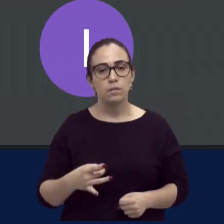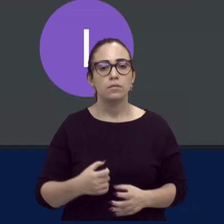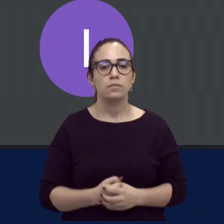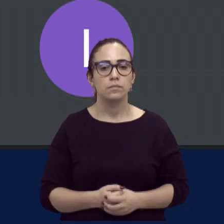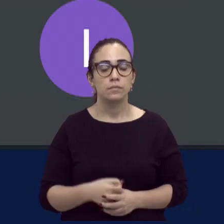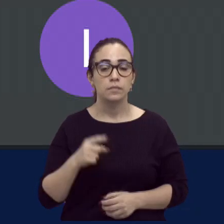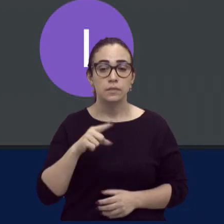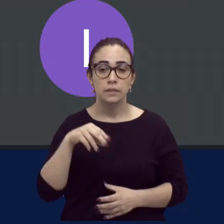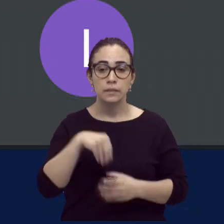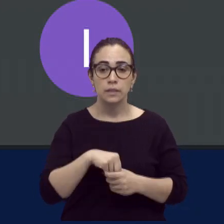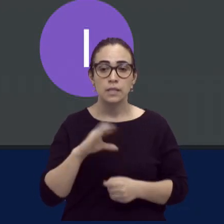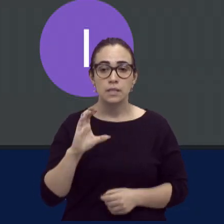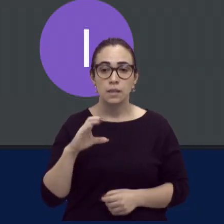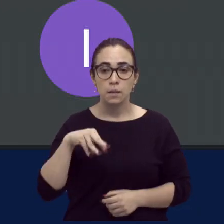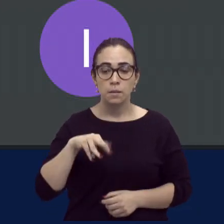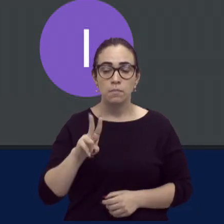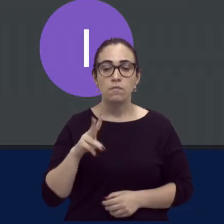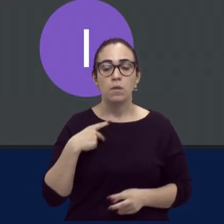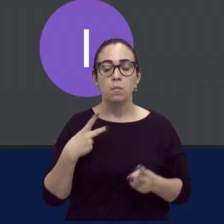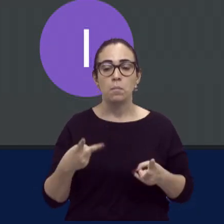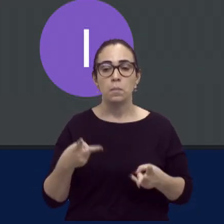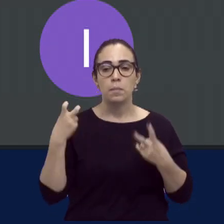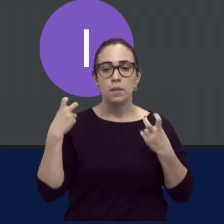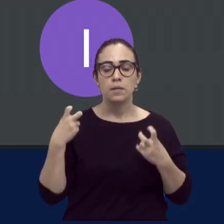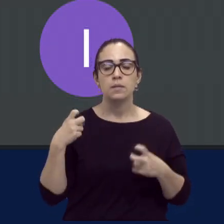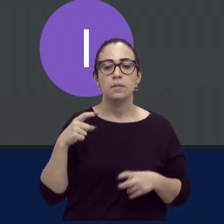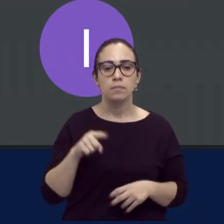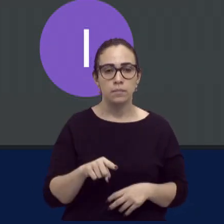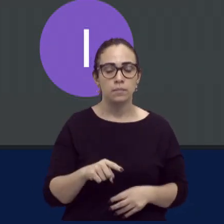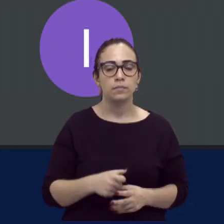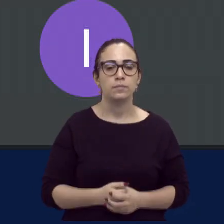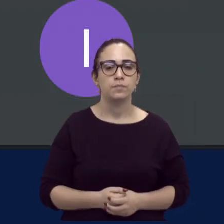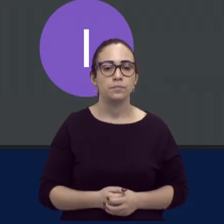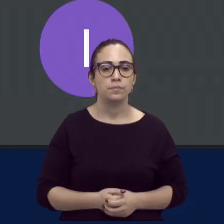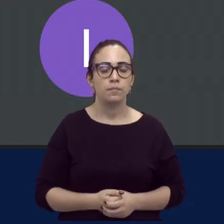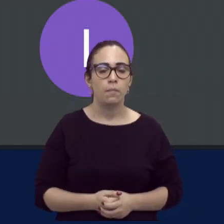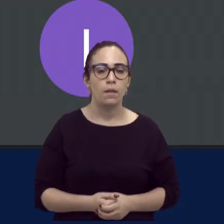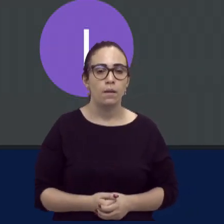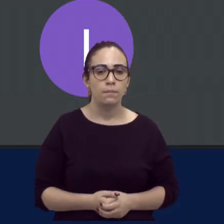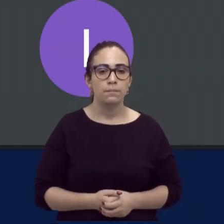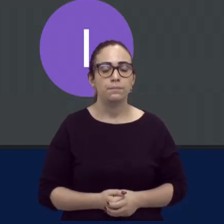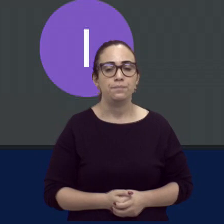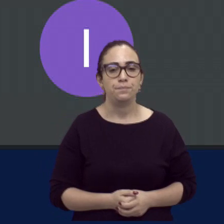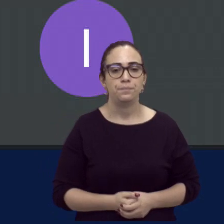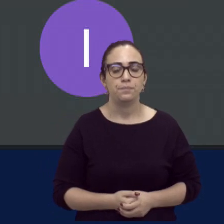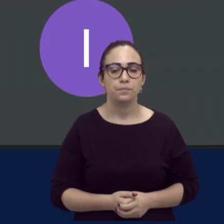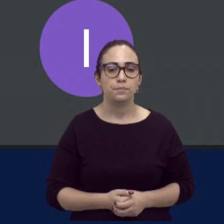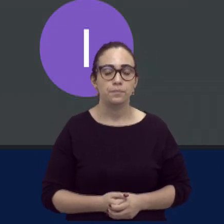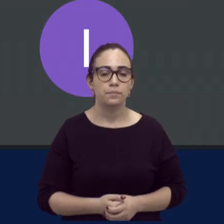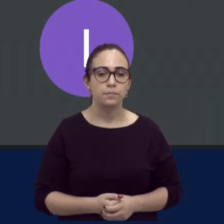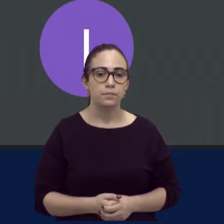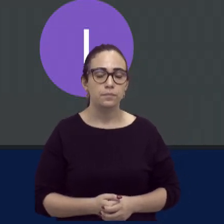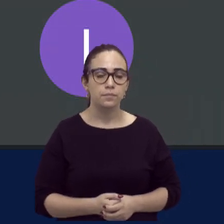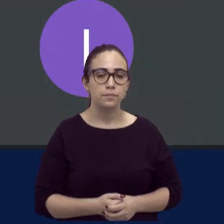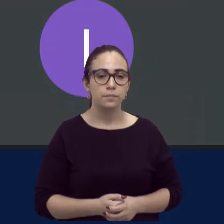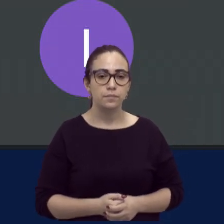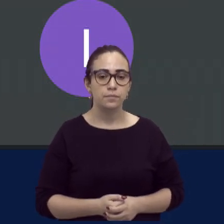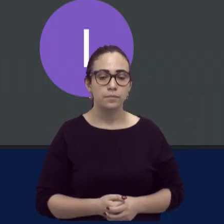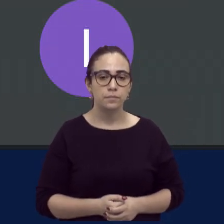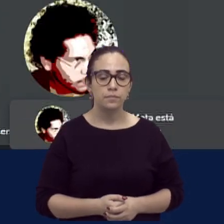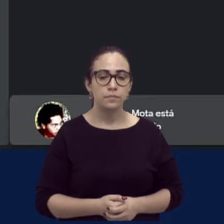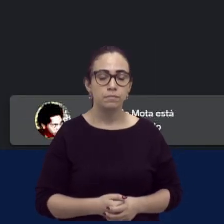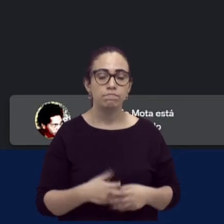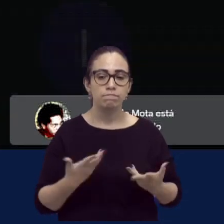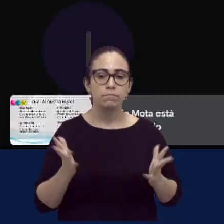eu consegui detectar essa necessidade e consegui, né, dar essa devolutiva para ela. Então, assim,